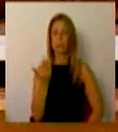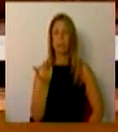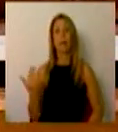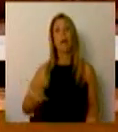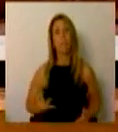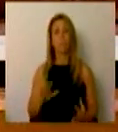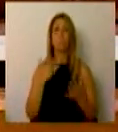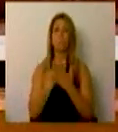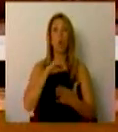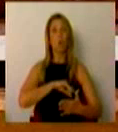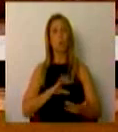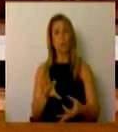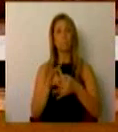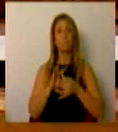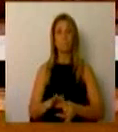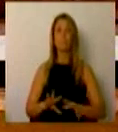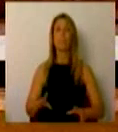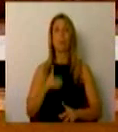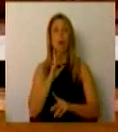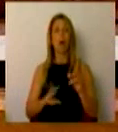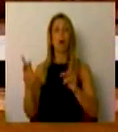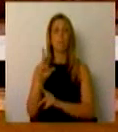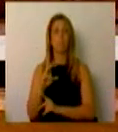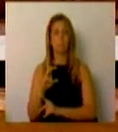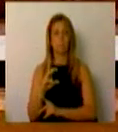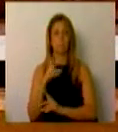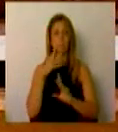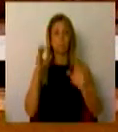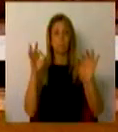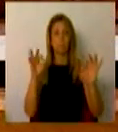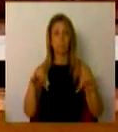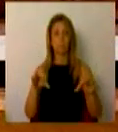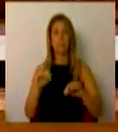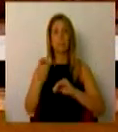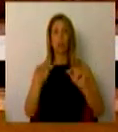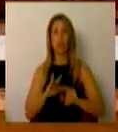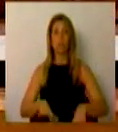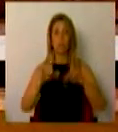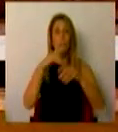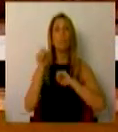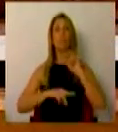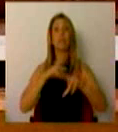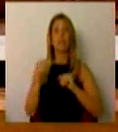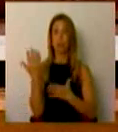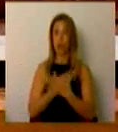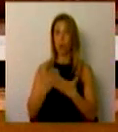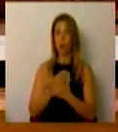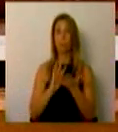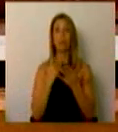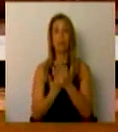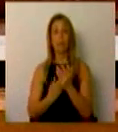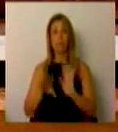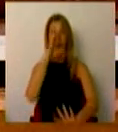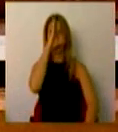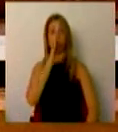aumentar rendimentos, a desenvolver os territórios... Quero terminar, Sr. Deputado, se faz favor. Termino. A modernizar a economia e a tornar o Estado mais capaz